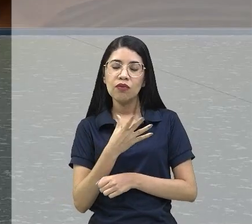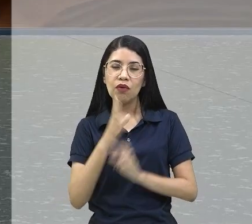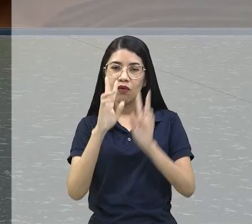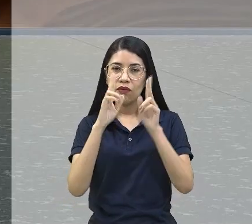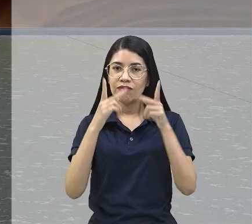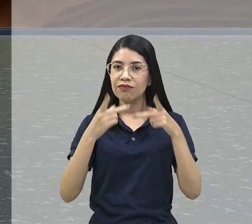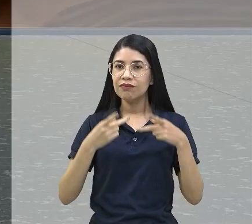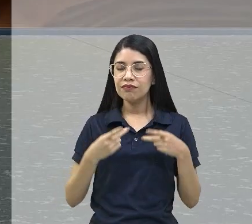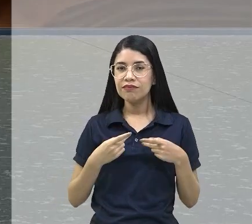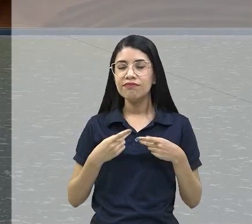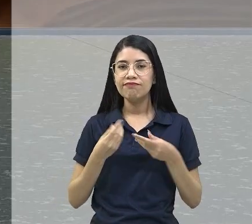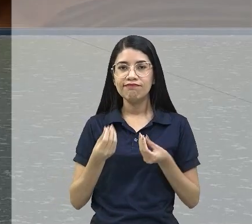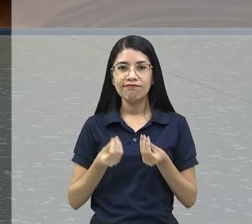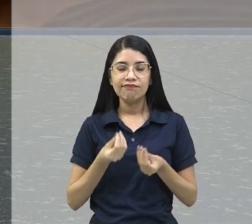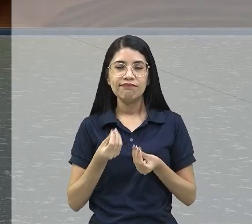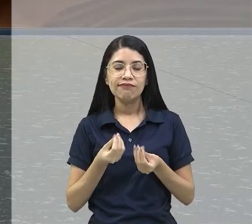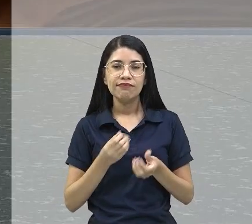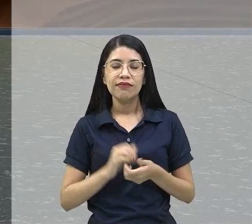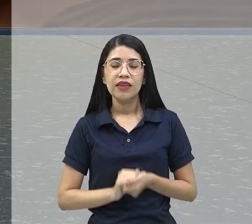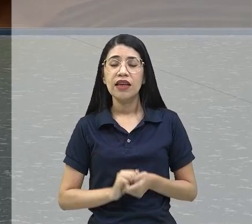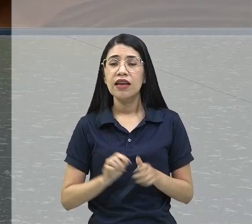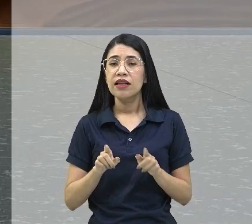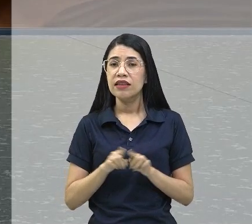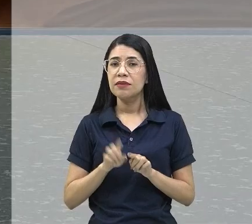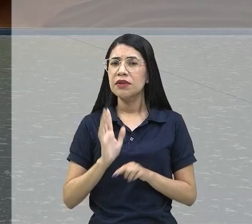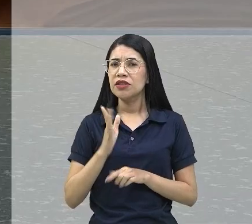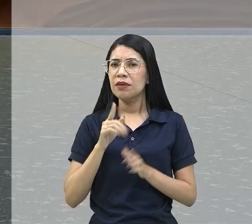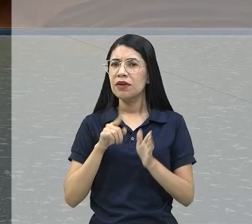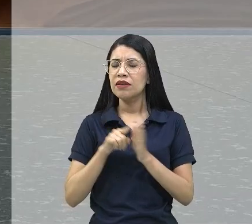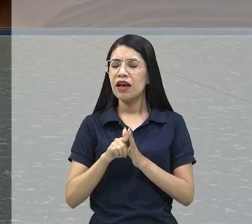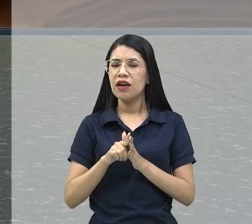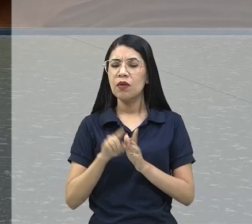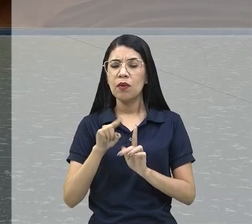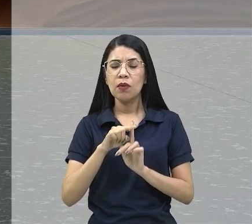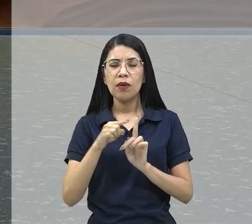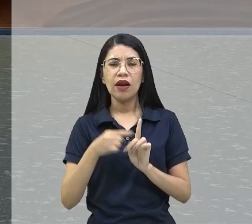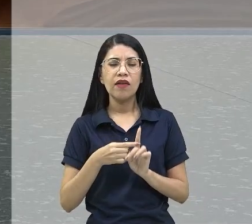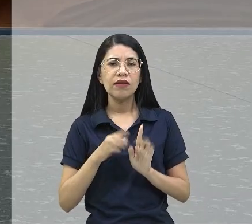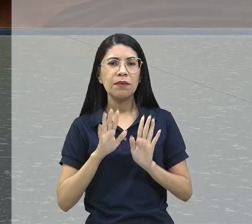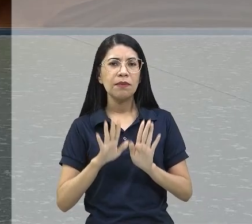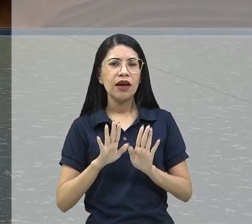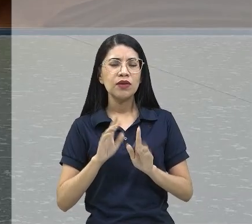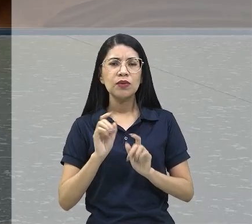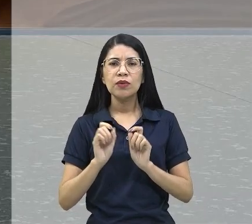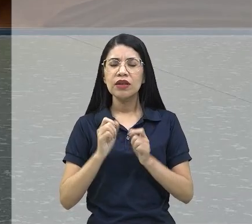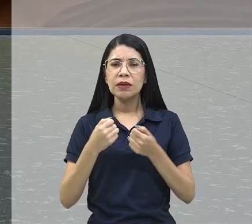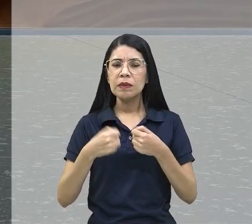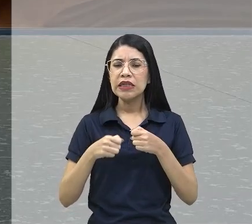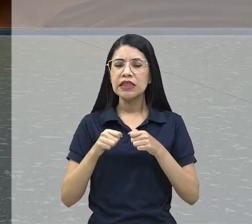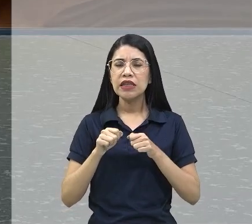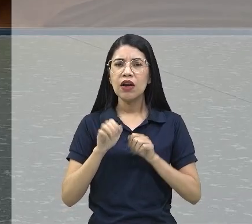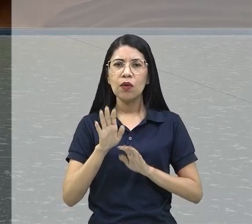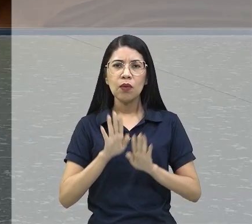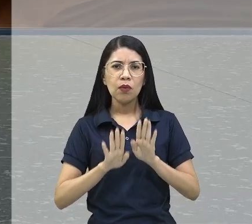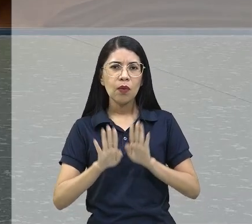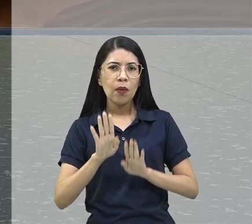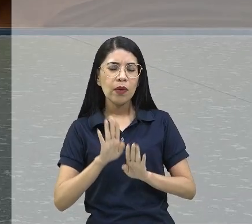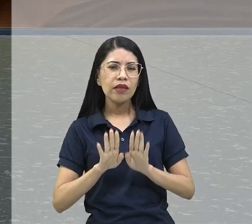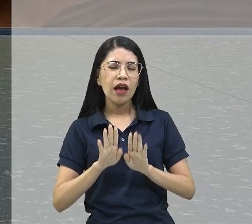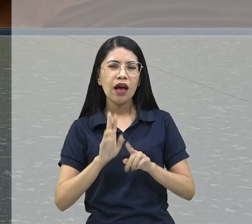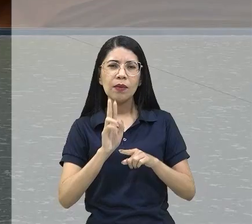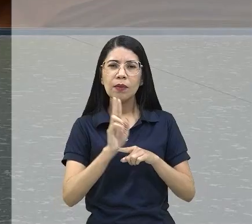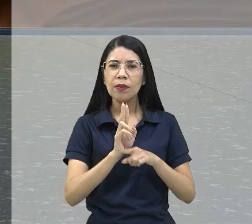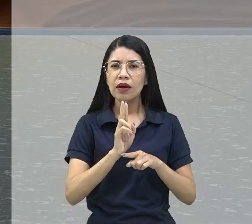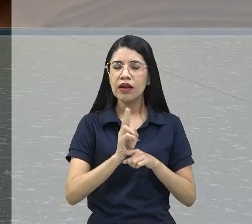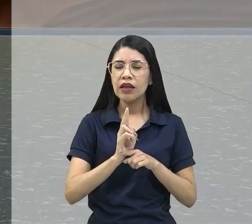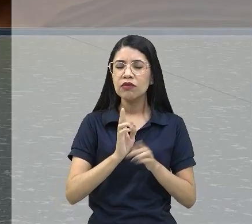ser humano? Ou ainda se perguntaram, está grávida, mas quais são os cuidados necessários que precisam ser tomados,